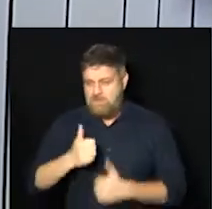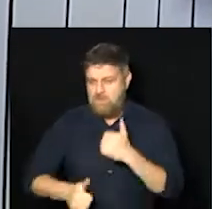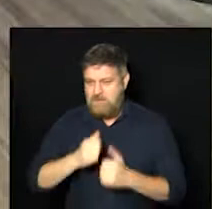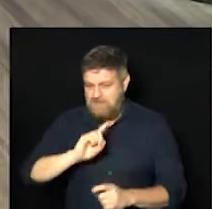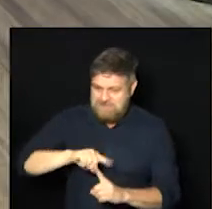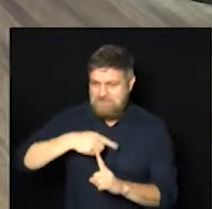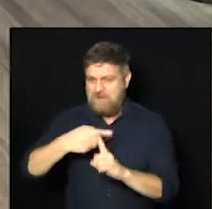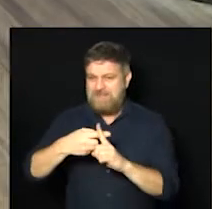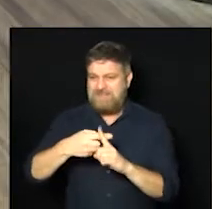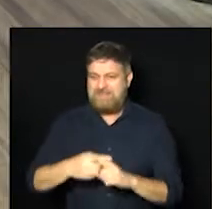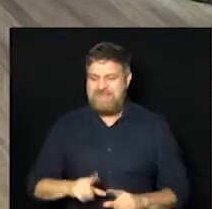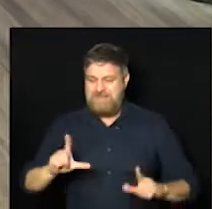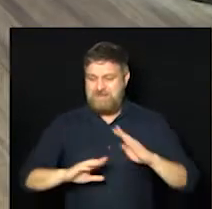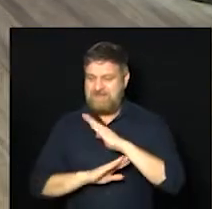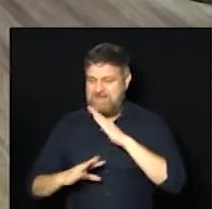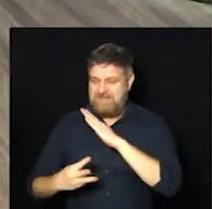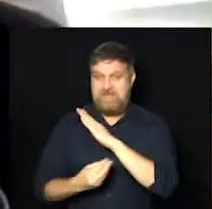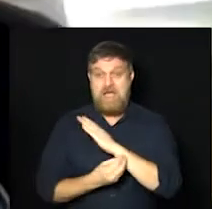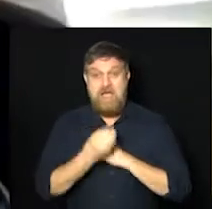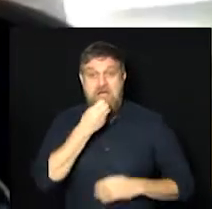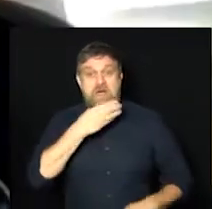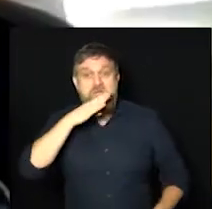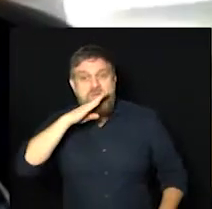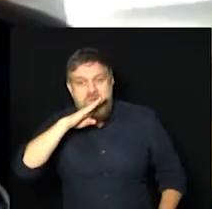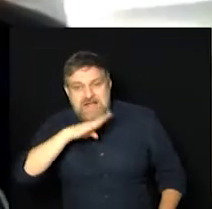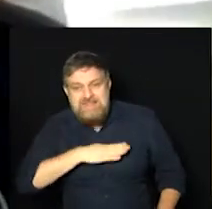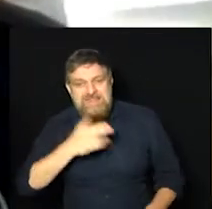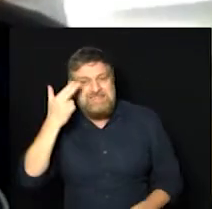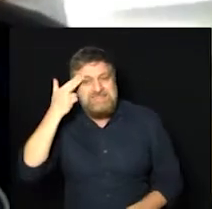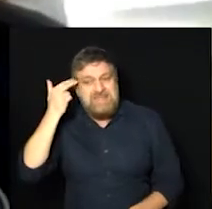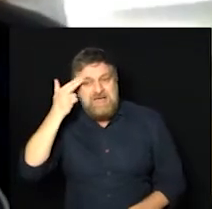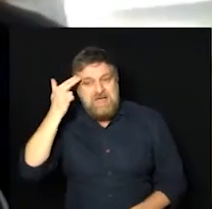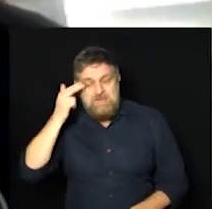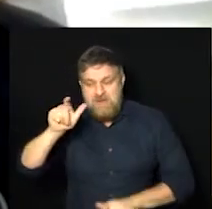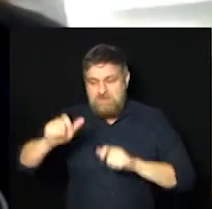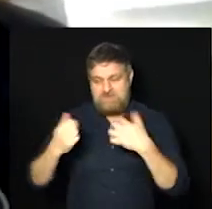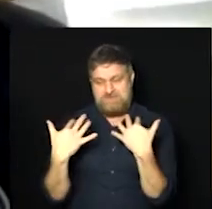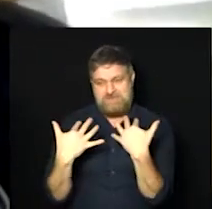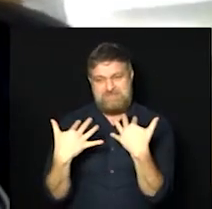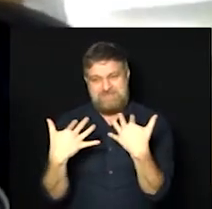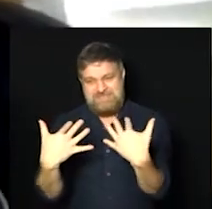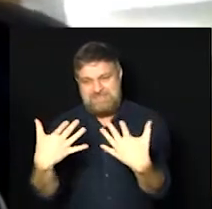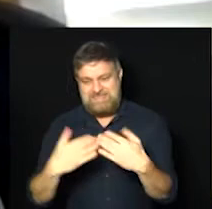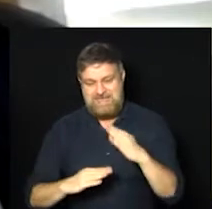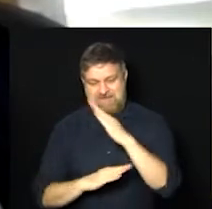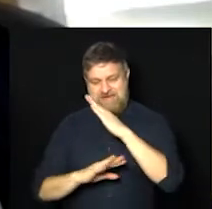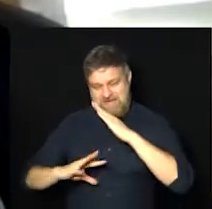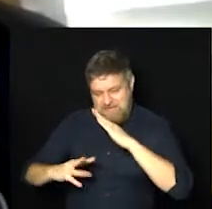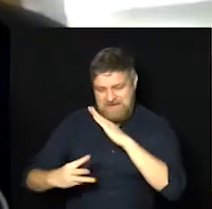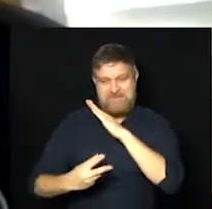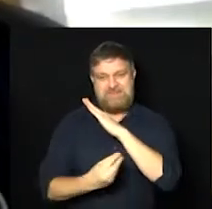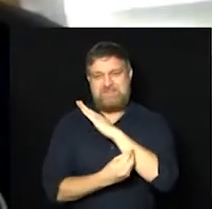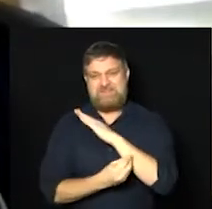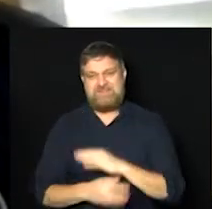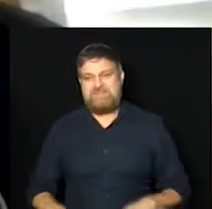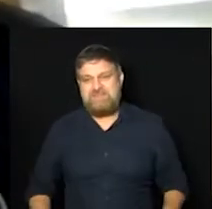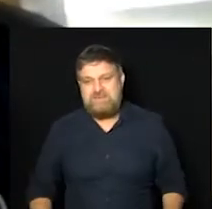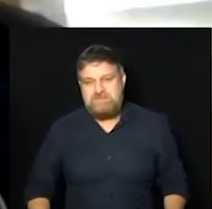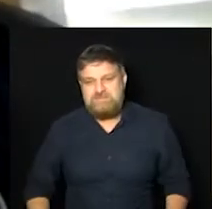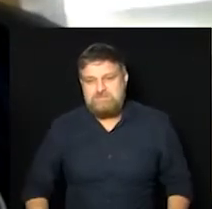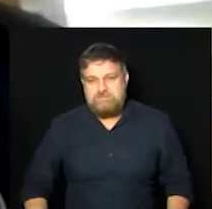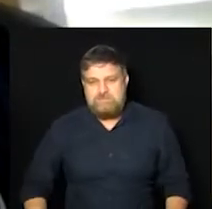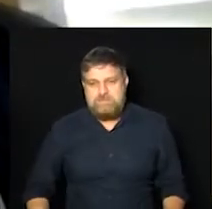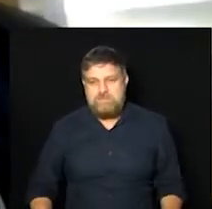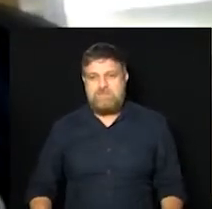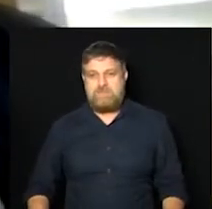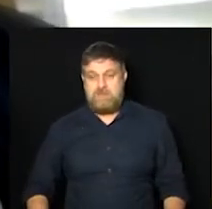Total. Não, boa tarde, Gabriel, boa tarde a todos os telespectadores aí do Câmara Total. Cara, a honra é toda nossa,